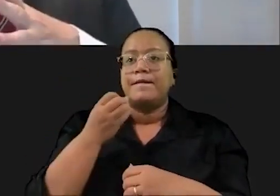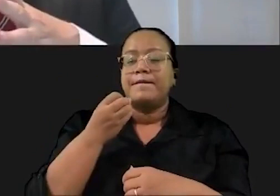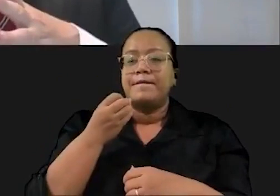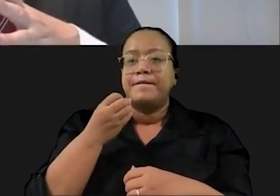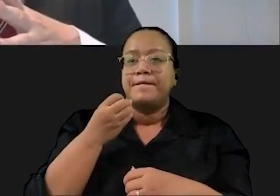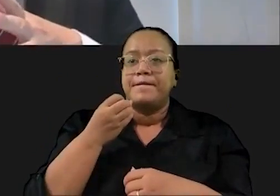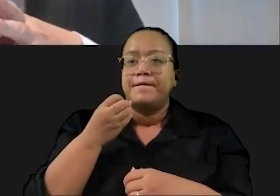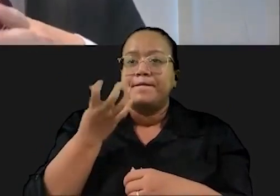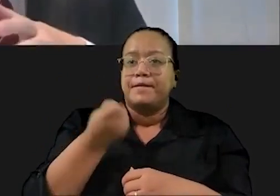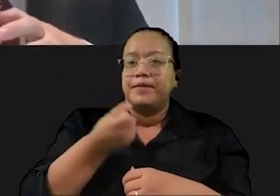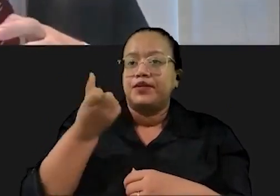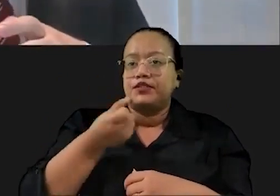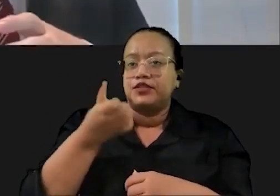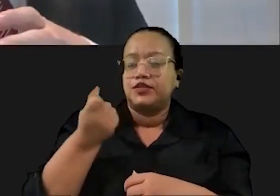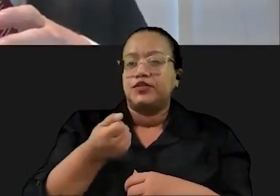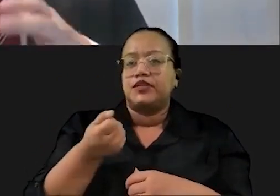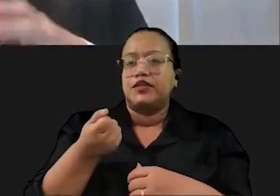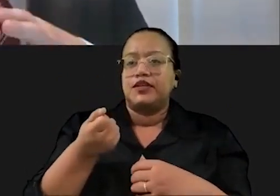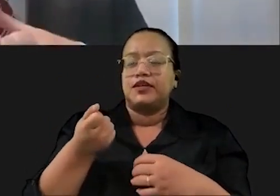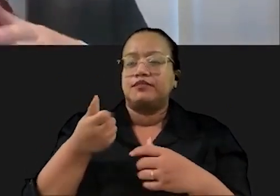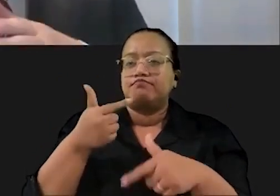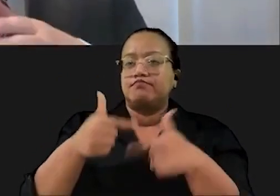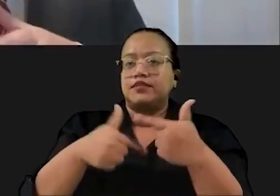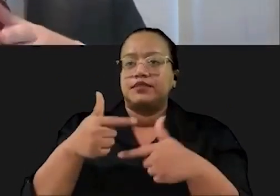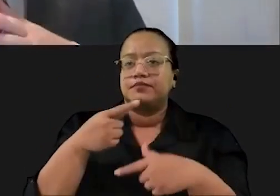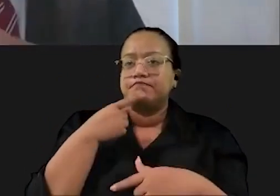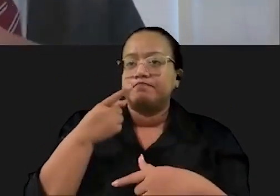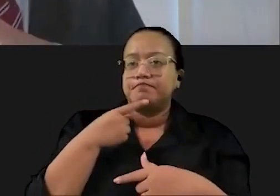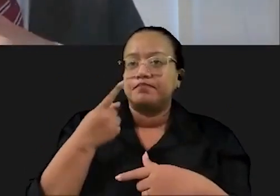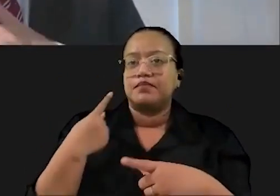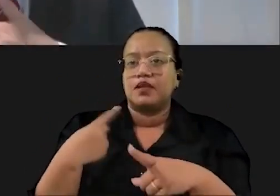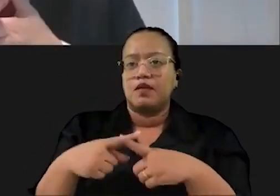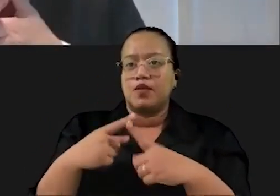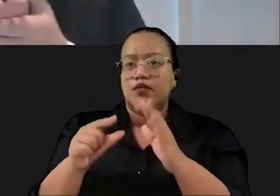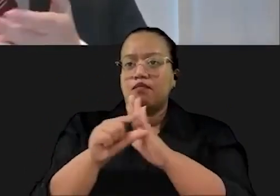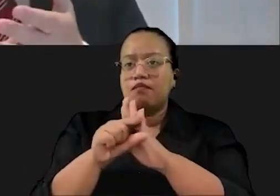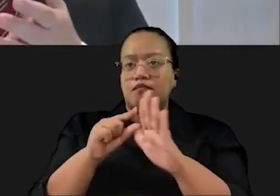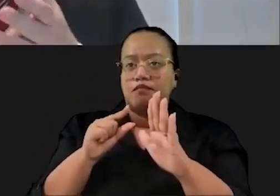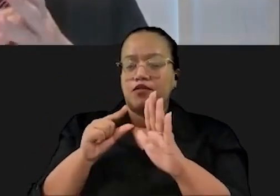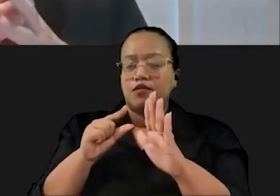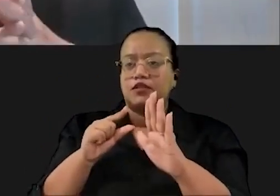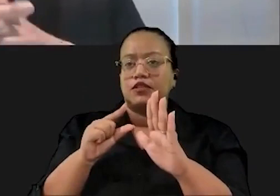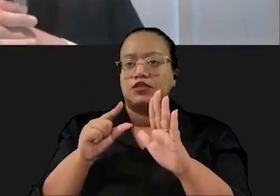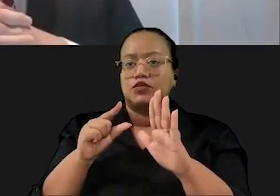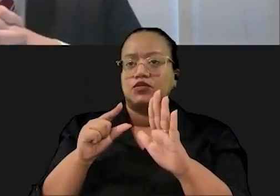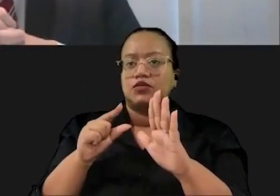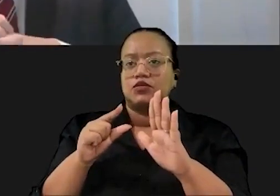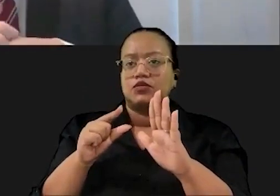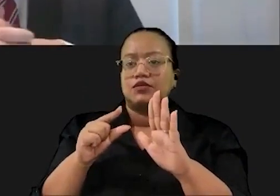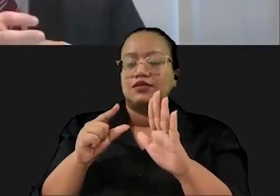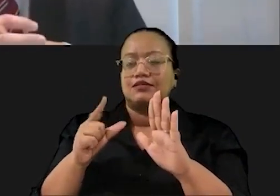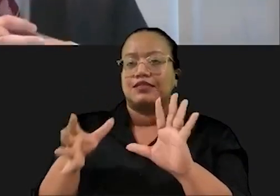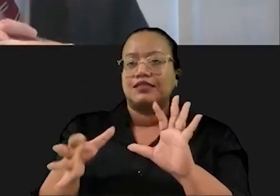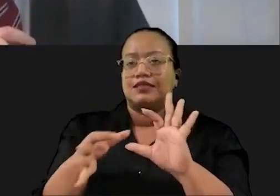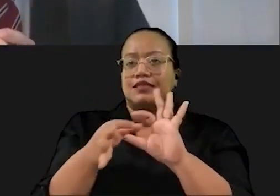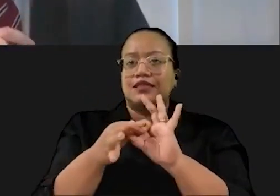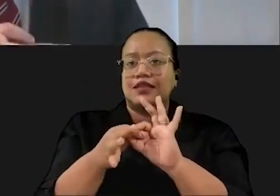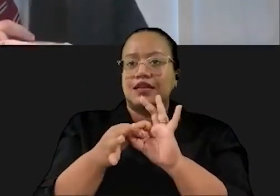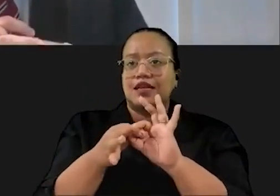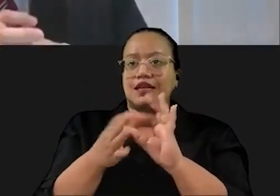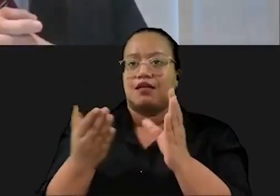processos, né, que integram o número de processos que integra esse acervo. A justificativa exatamente para a